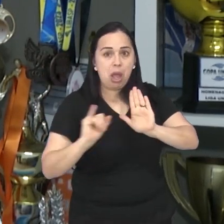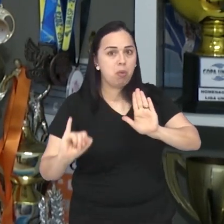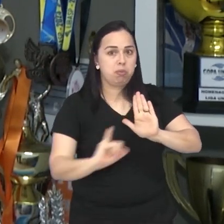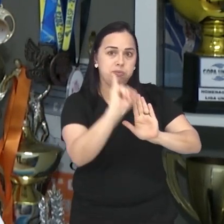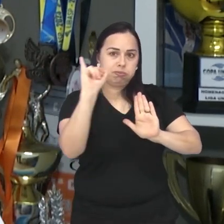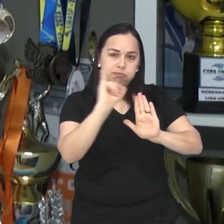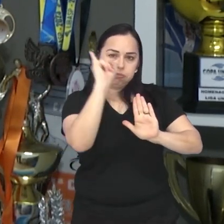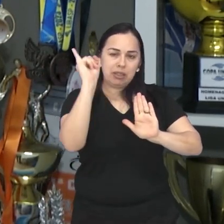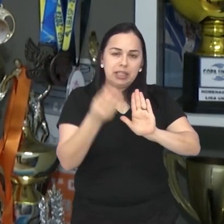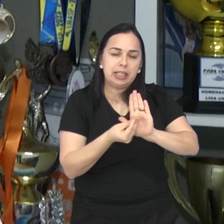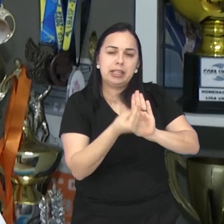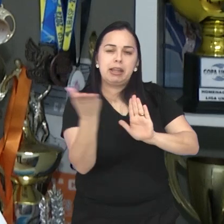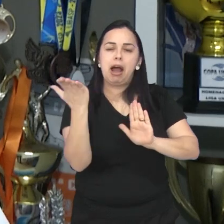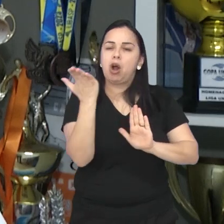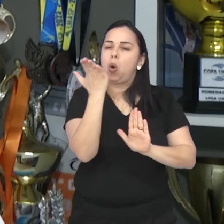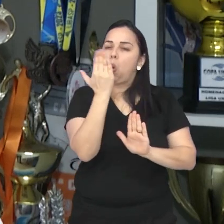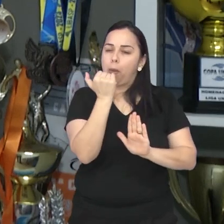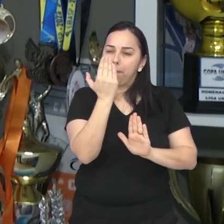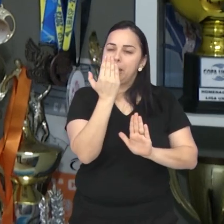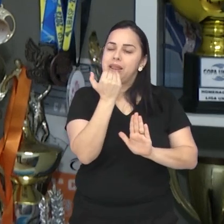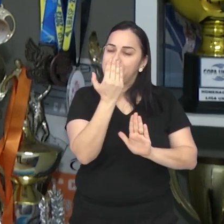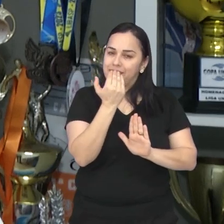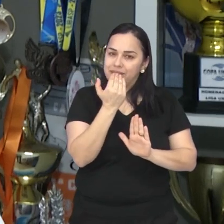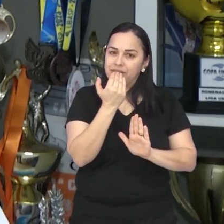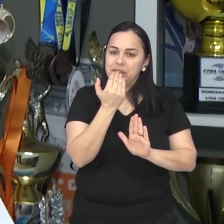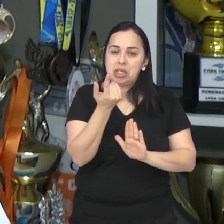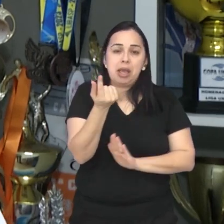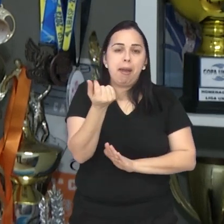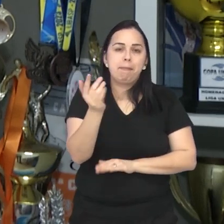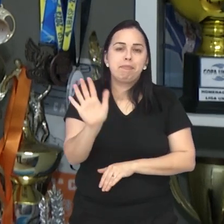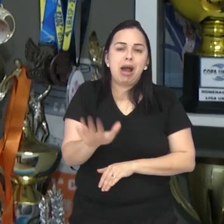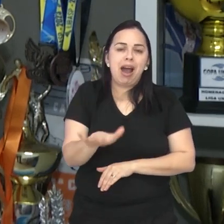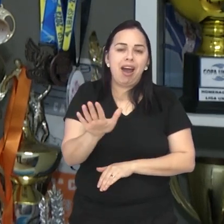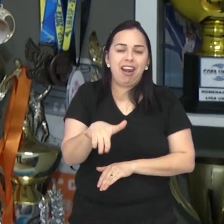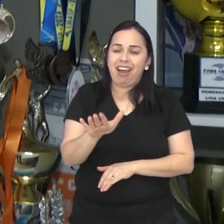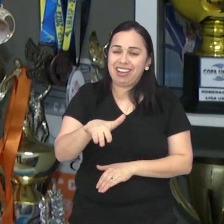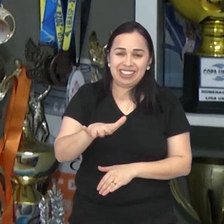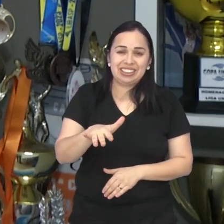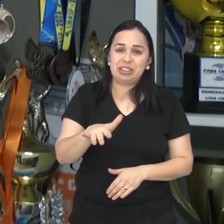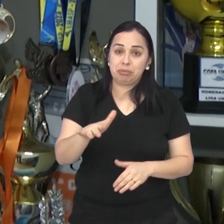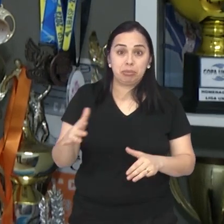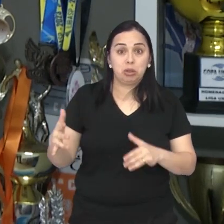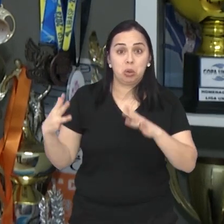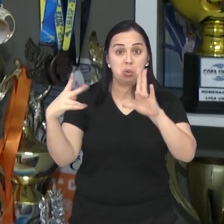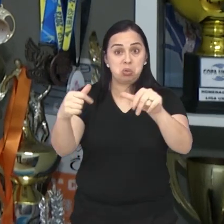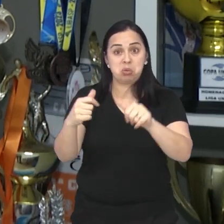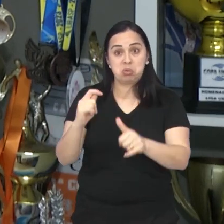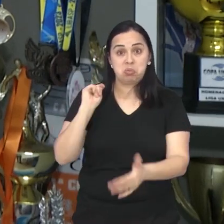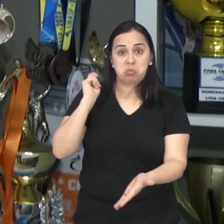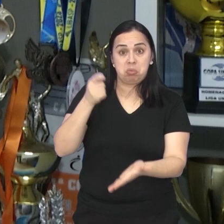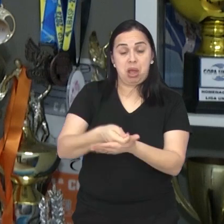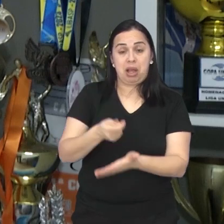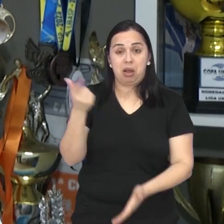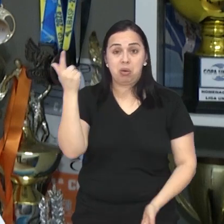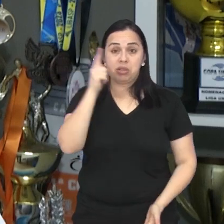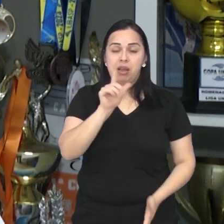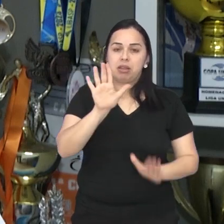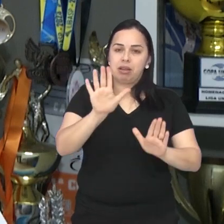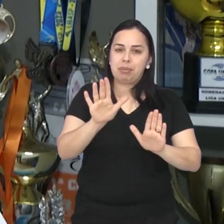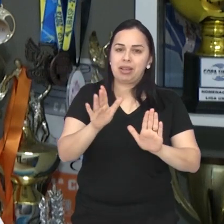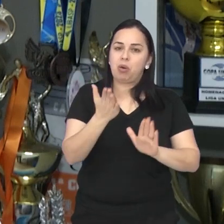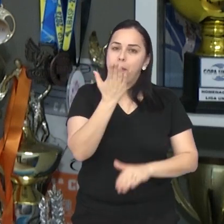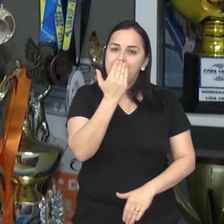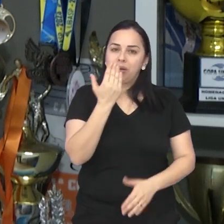tão importante como o Bom Prato. É um programa que oferece alimento à população, né, num custo super acessível para